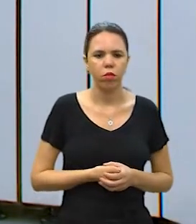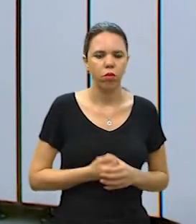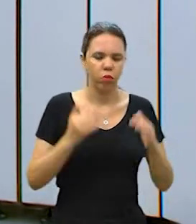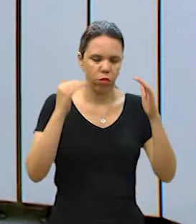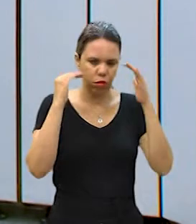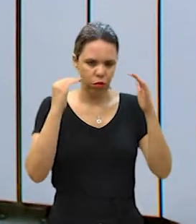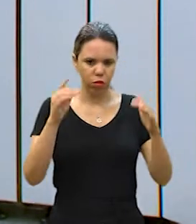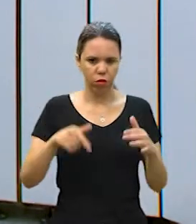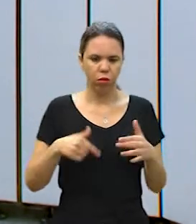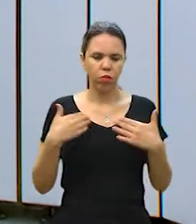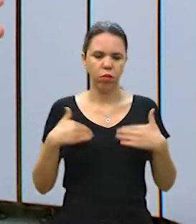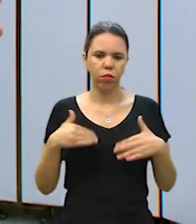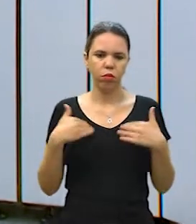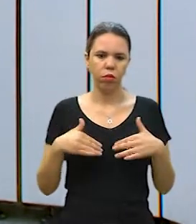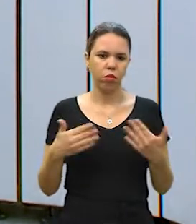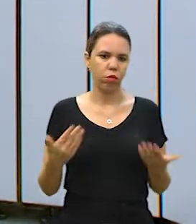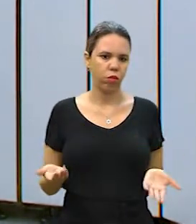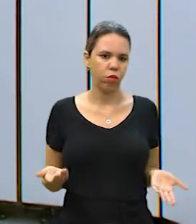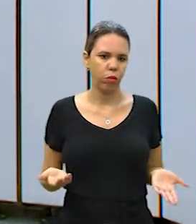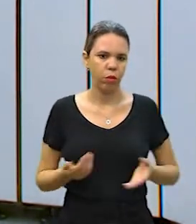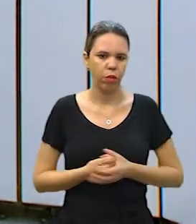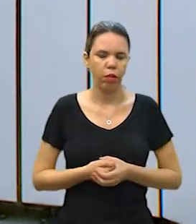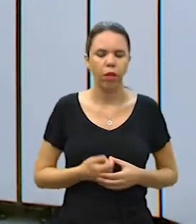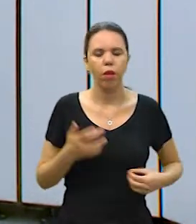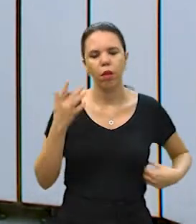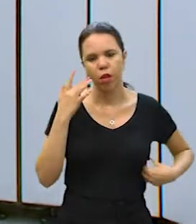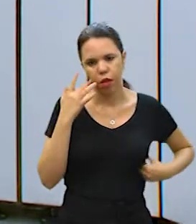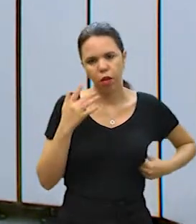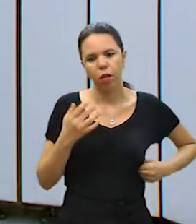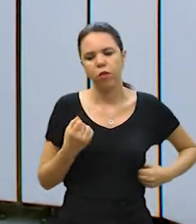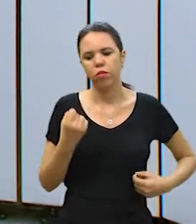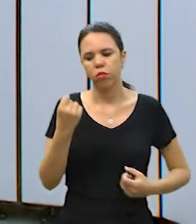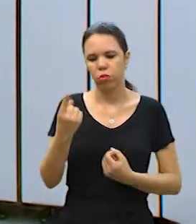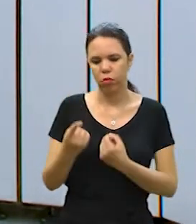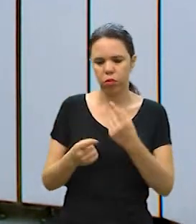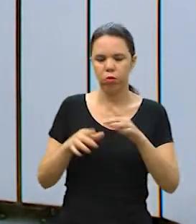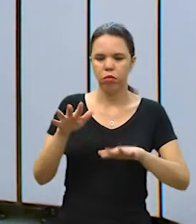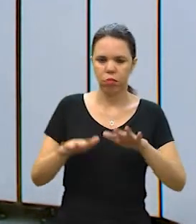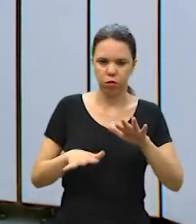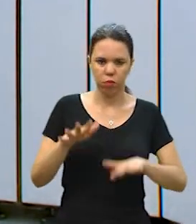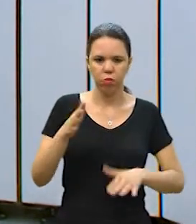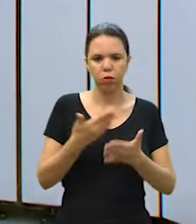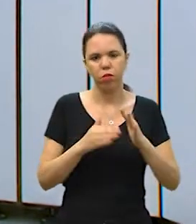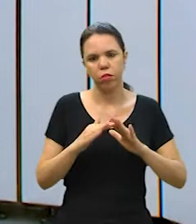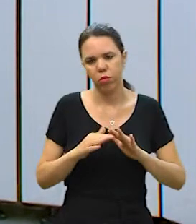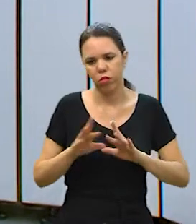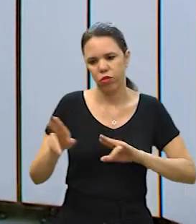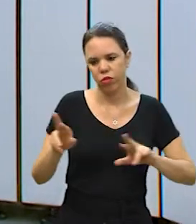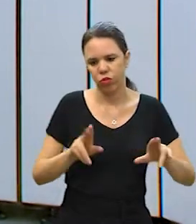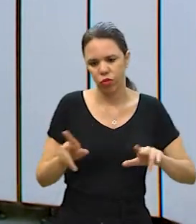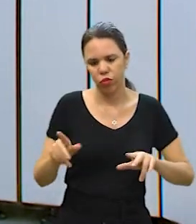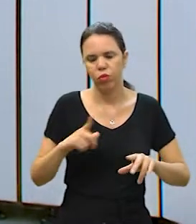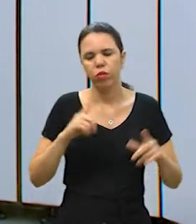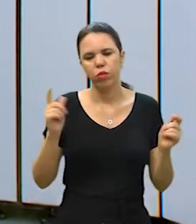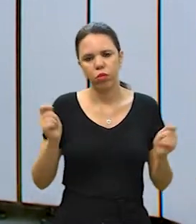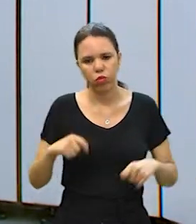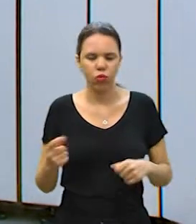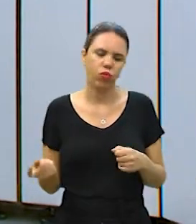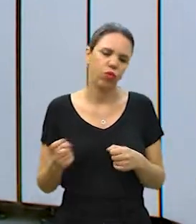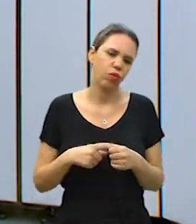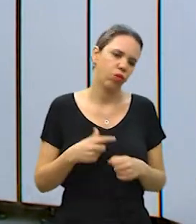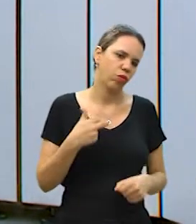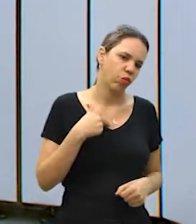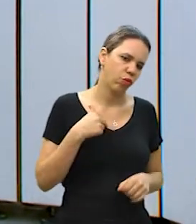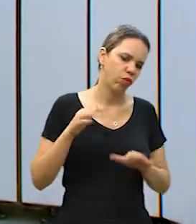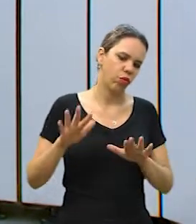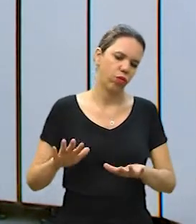seguir isso com tranquilidade? Então, eu acho que tem que ser caso a caso, escola a escola, quem tem condições volta, quem não